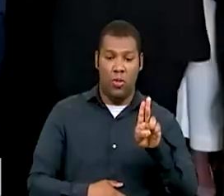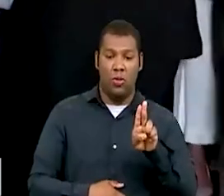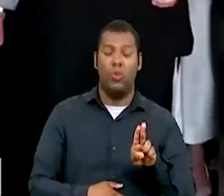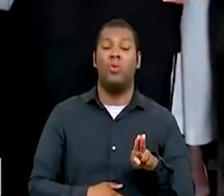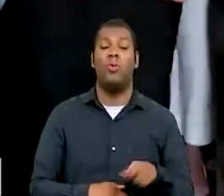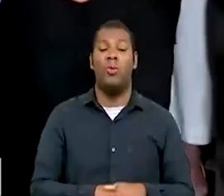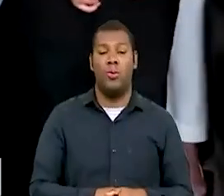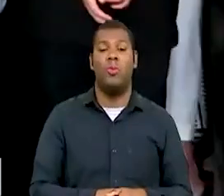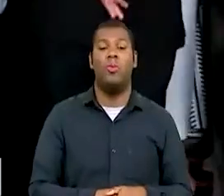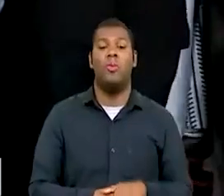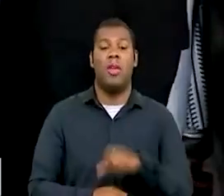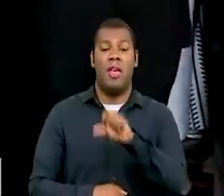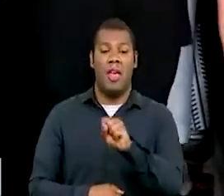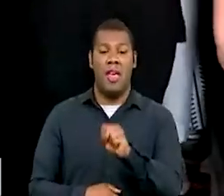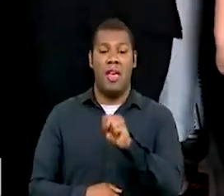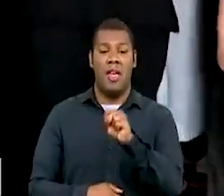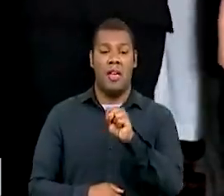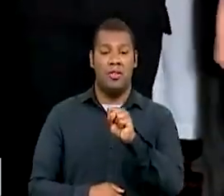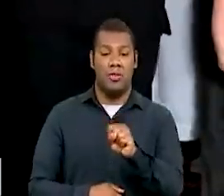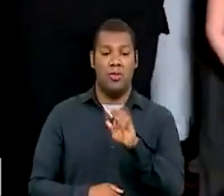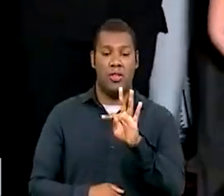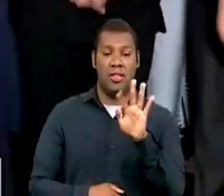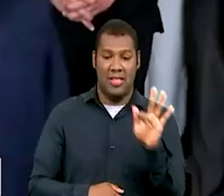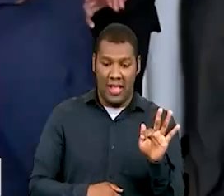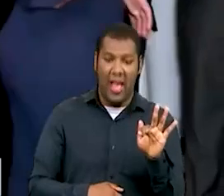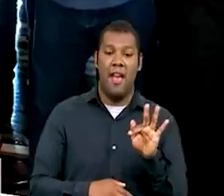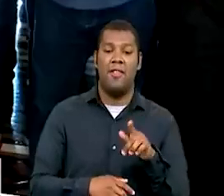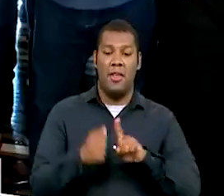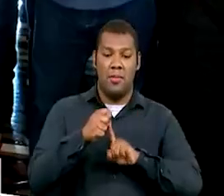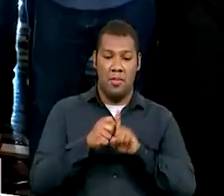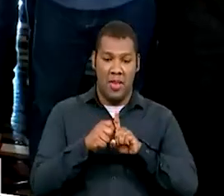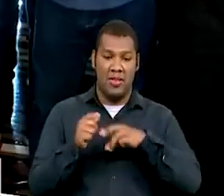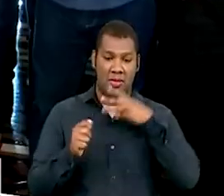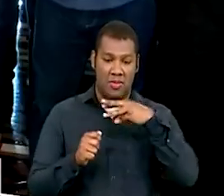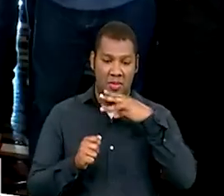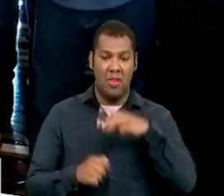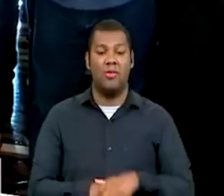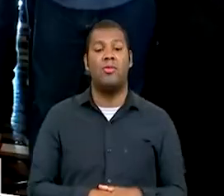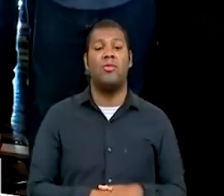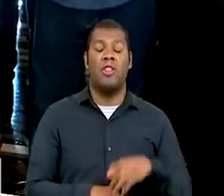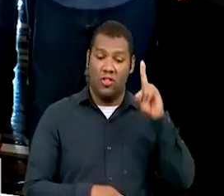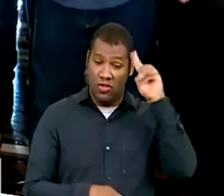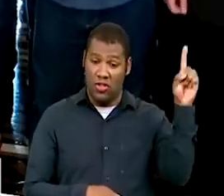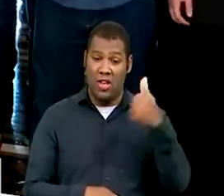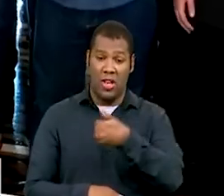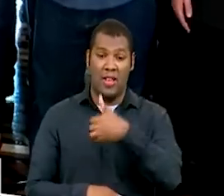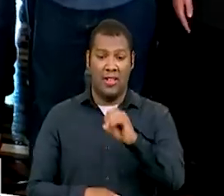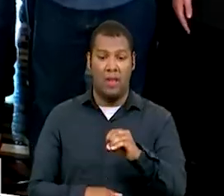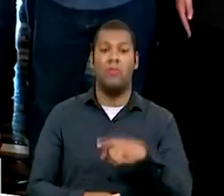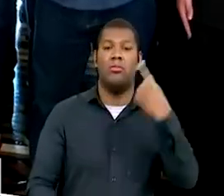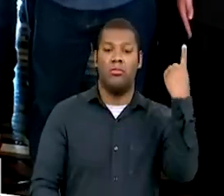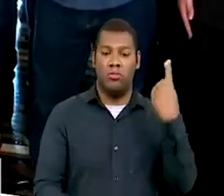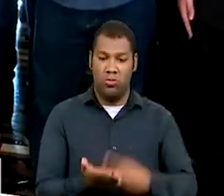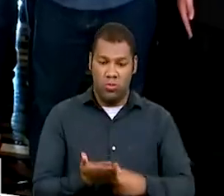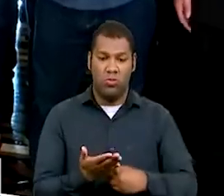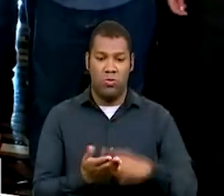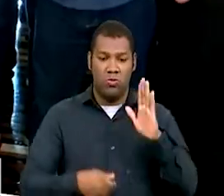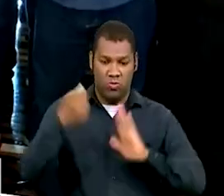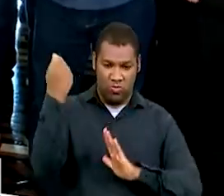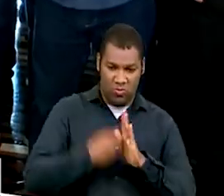de março, encerrando assim a disputa judicial. O acordo que nós assinamos, que agora acabou de ser